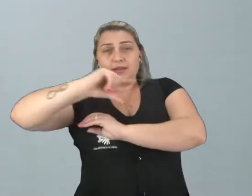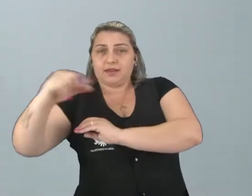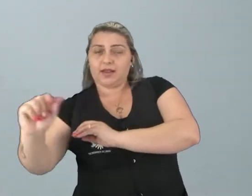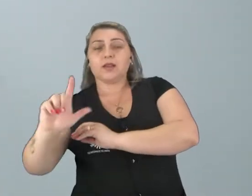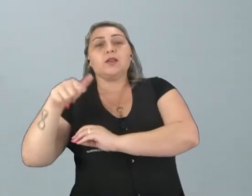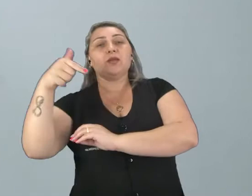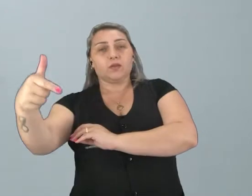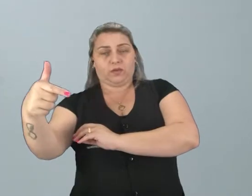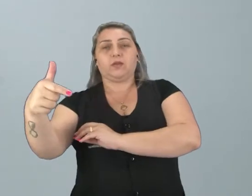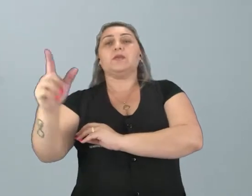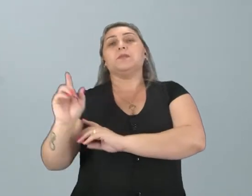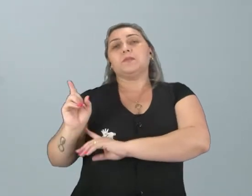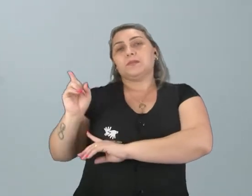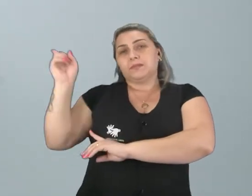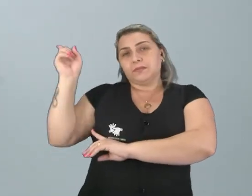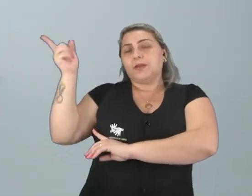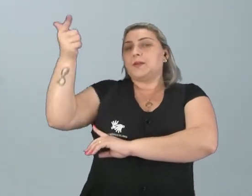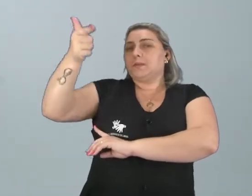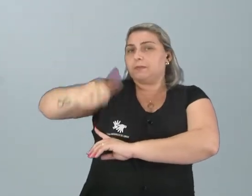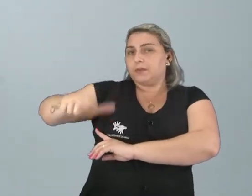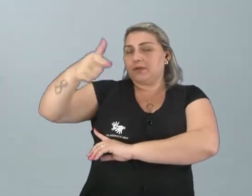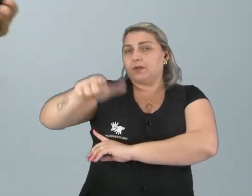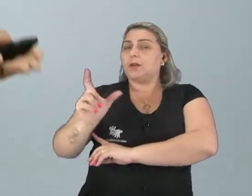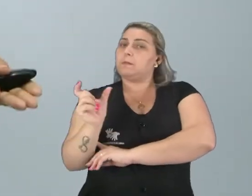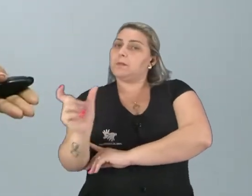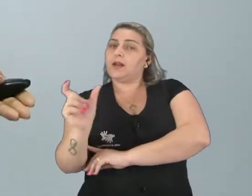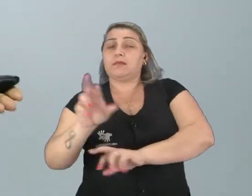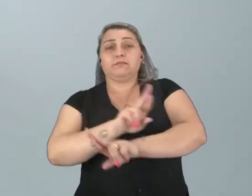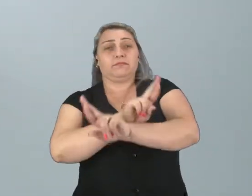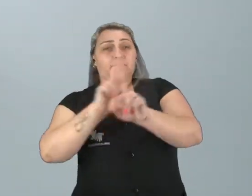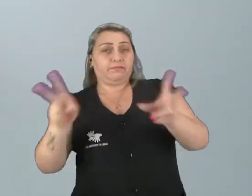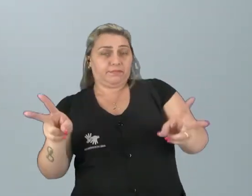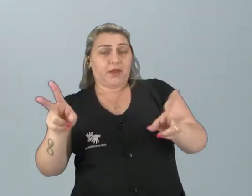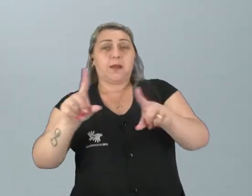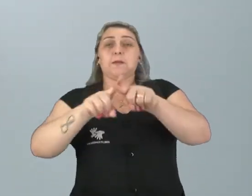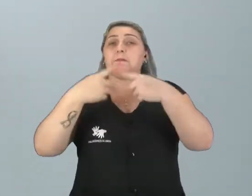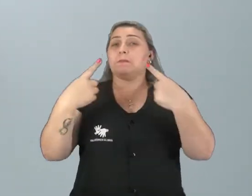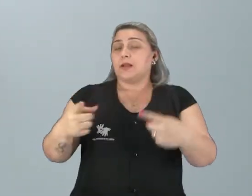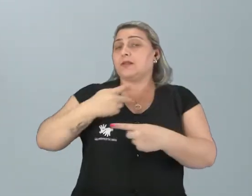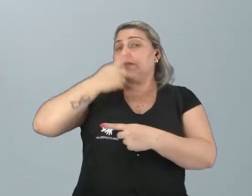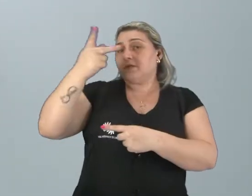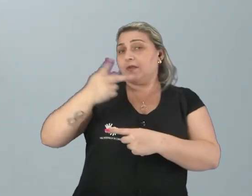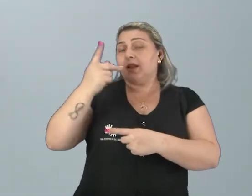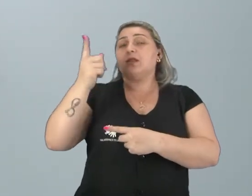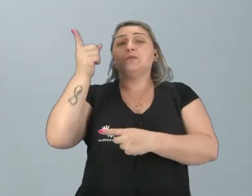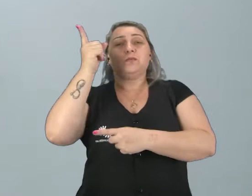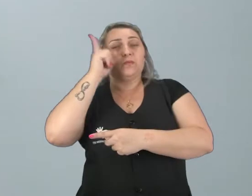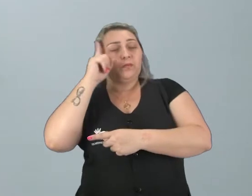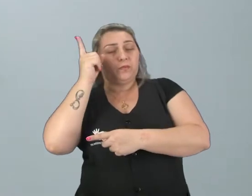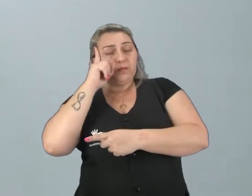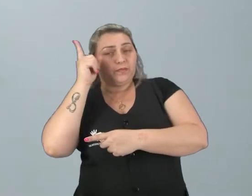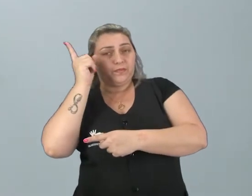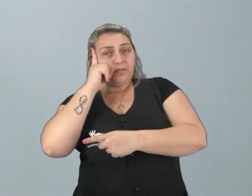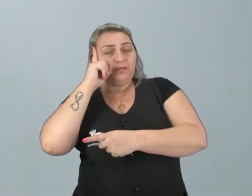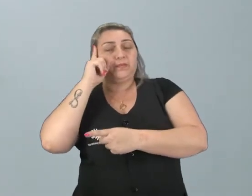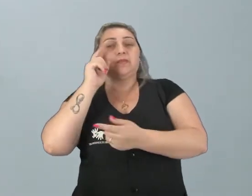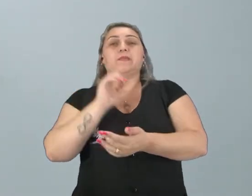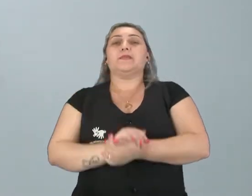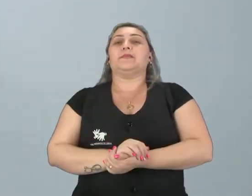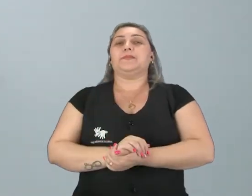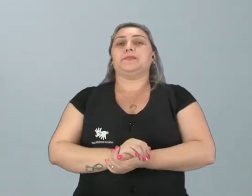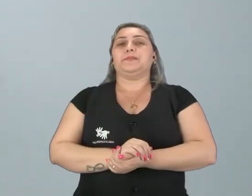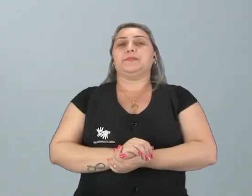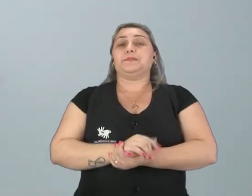tantos outros pleonasmos, tantas repetições com palavras diferentes, mas que são faladas no dia a dia de maneira